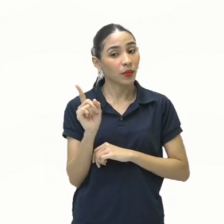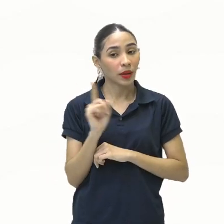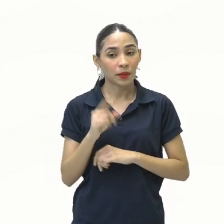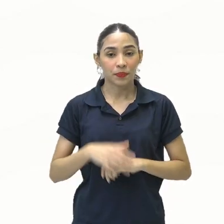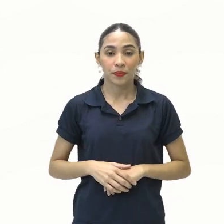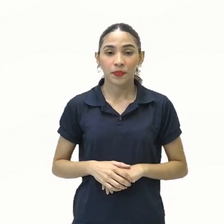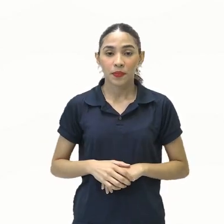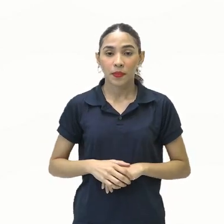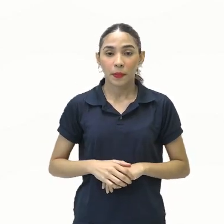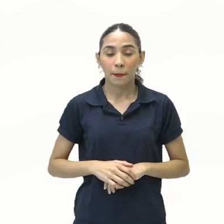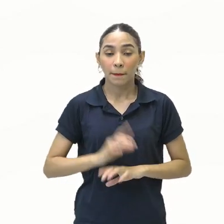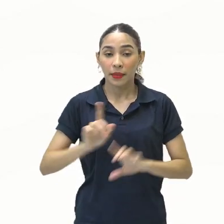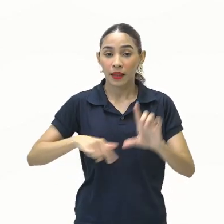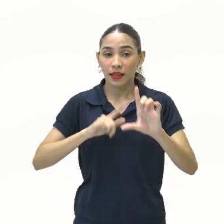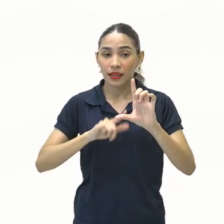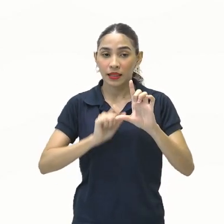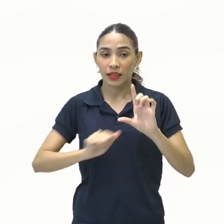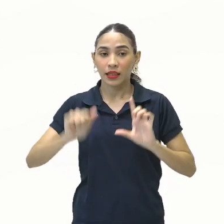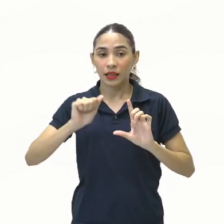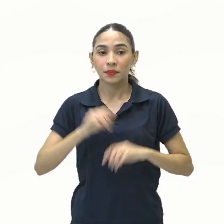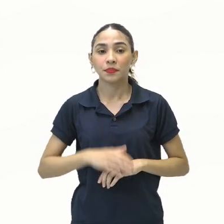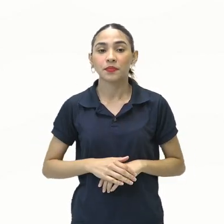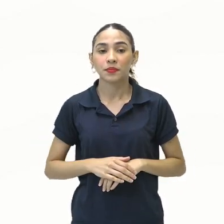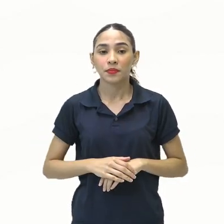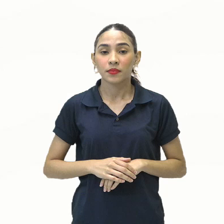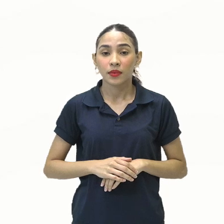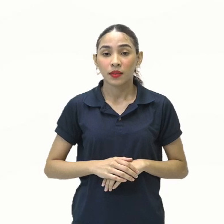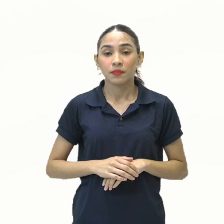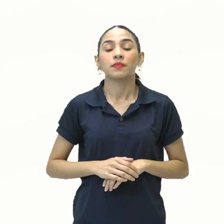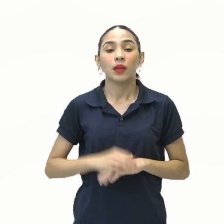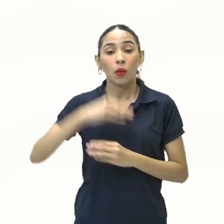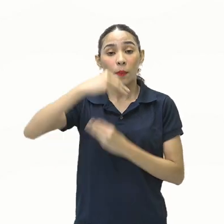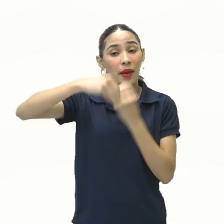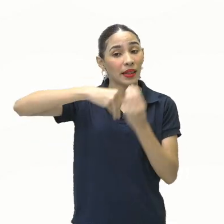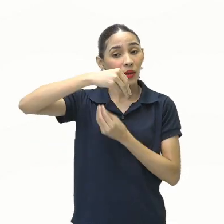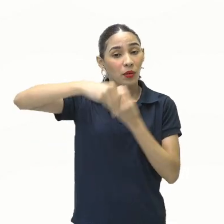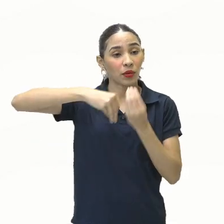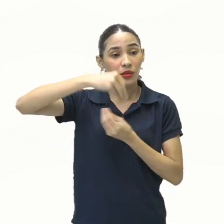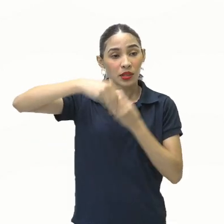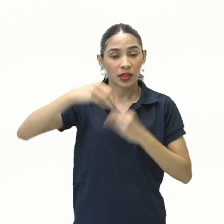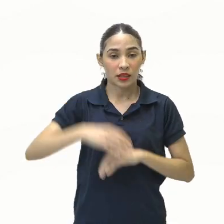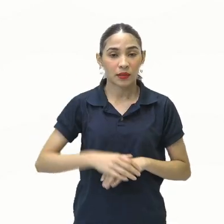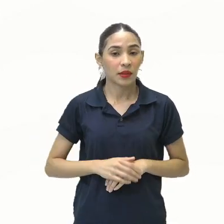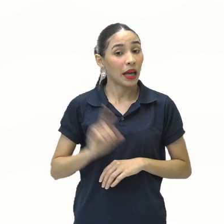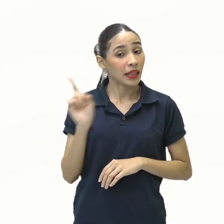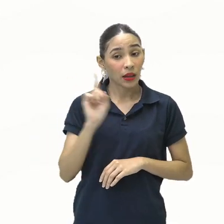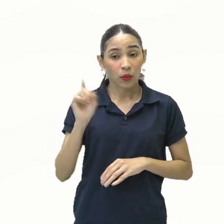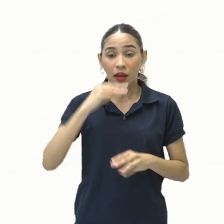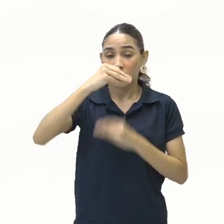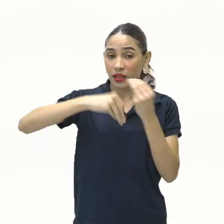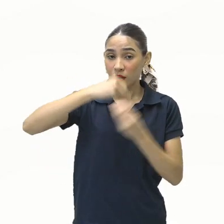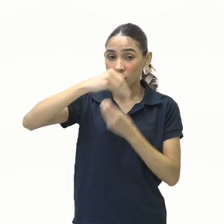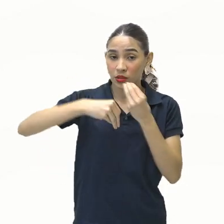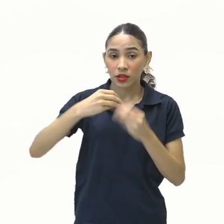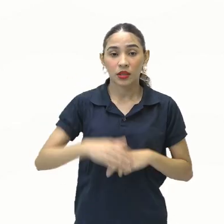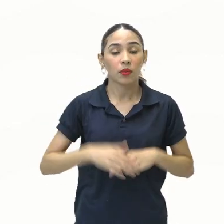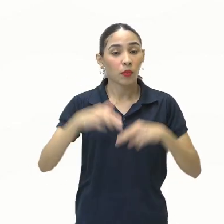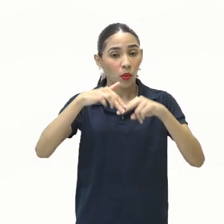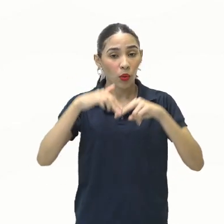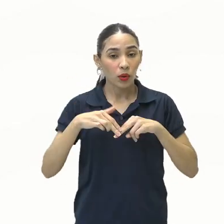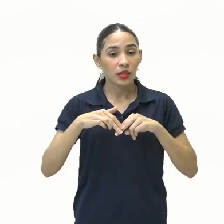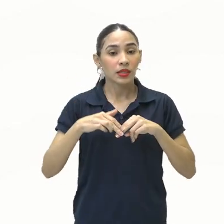Certo? Na letra A, está dizendo que é heterogênea. E aqui, ó, não é heterogênea. Portanto, a